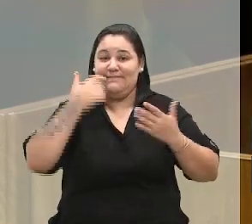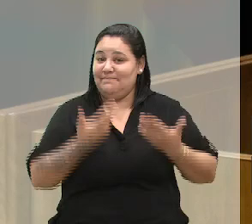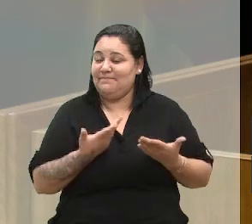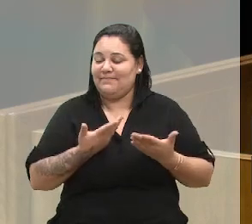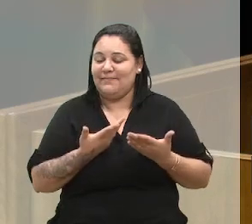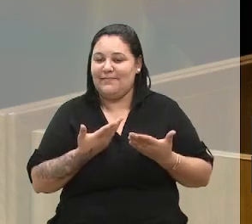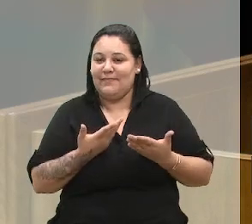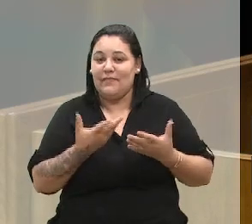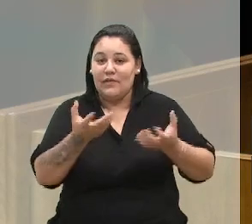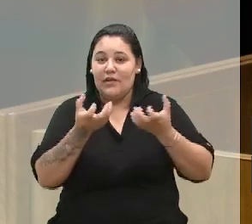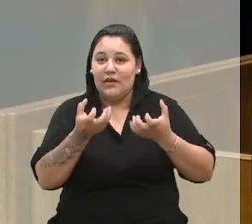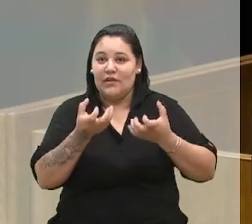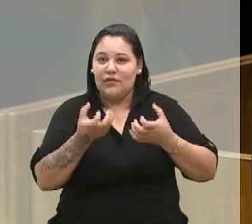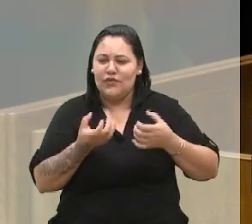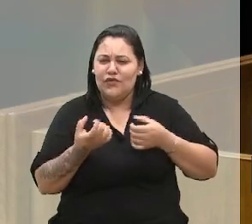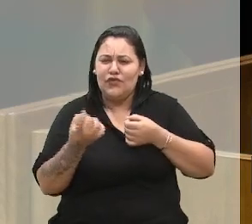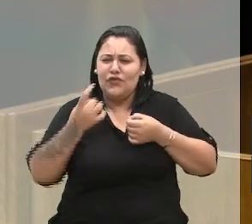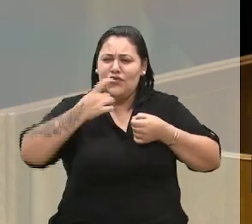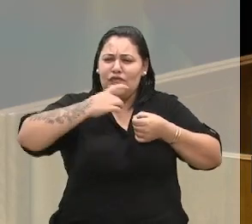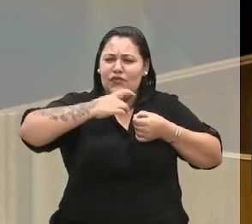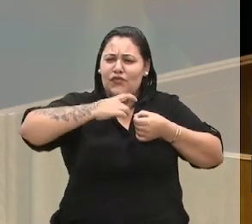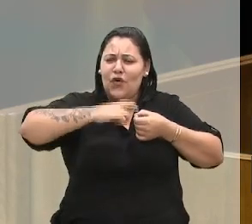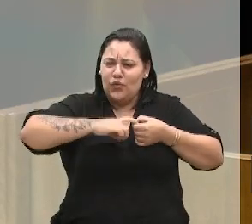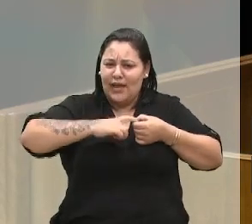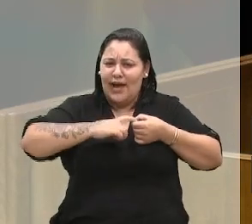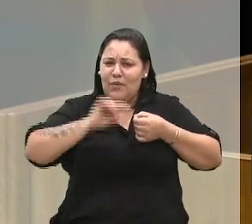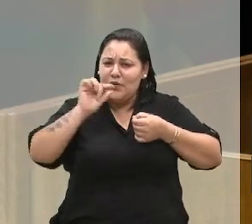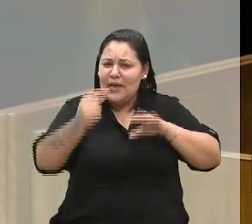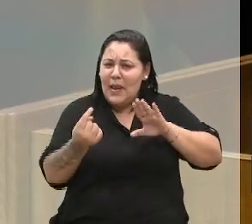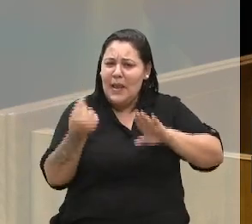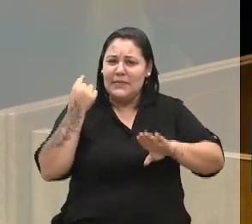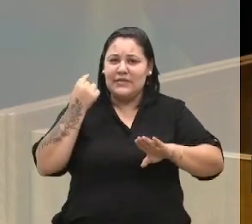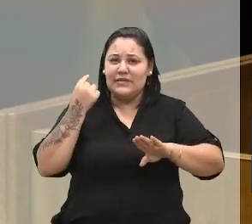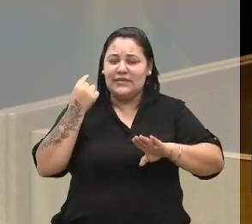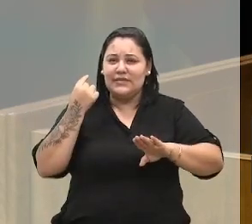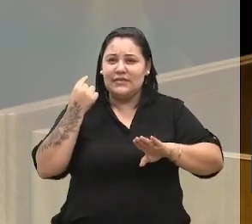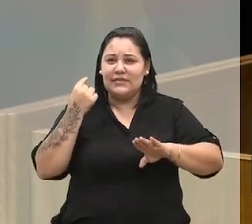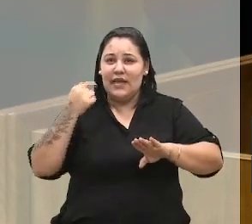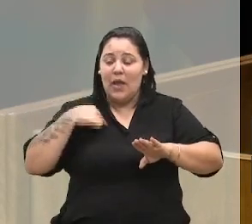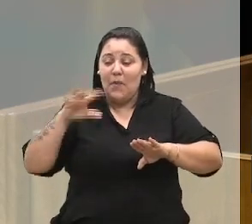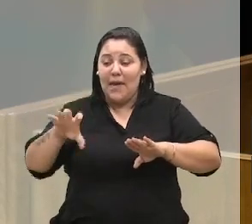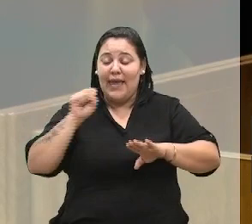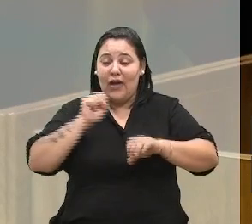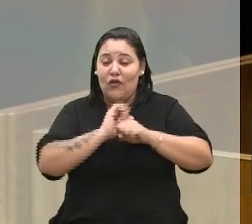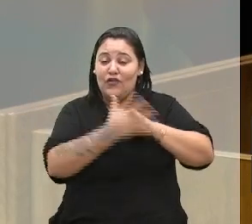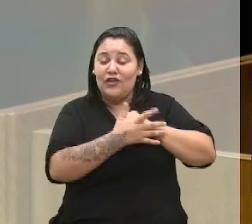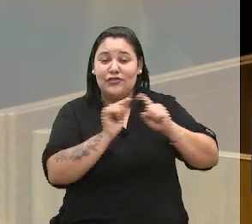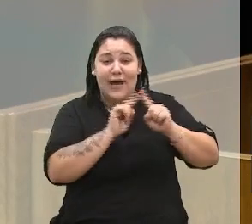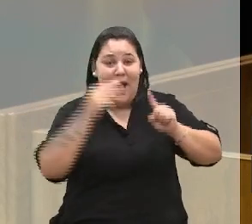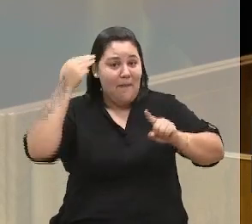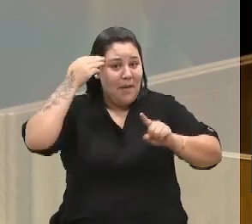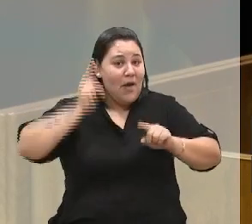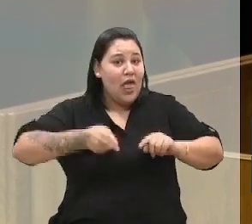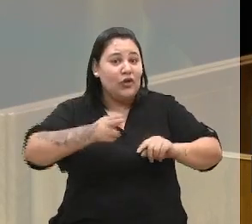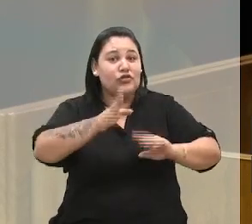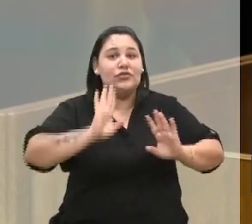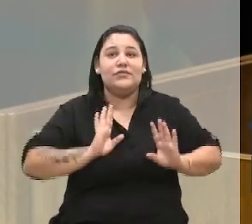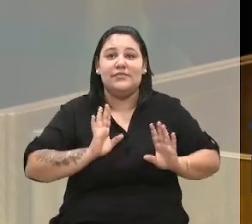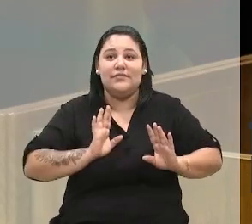Então eu quero voltar um pouquinho ao passado, porque eu mesmo tendo passado o Covid, eu tenho memória boa. E está